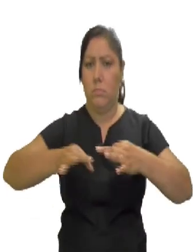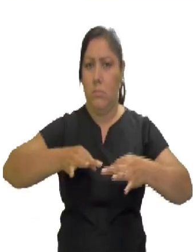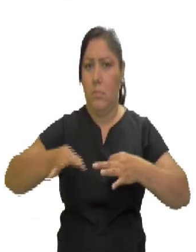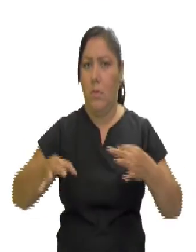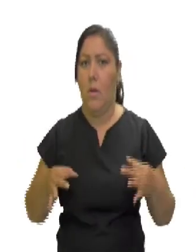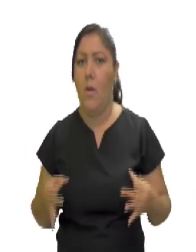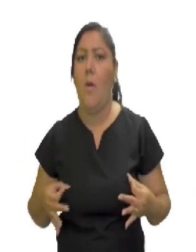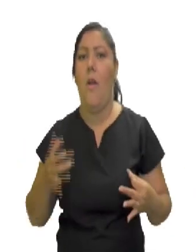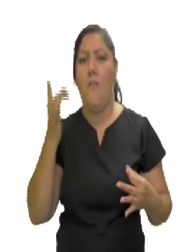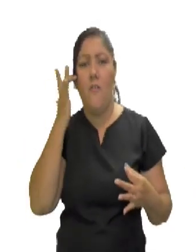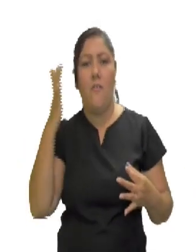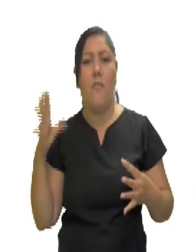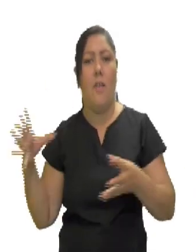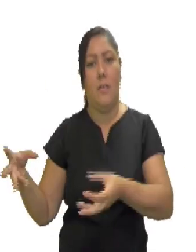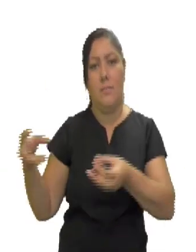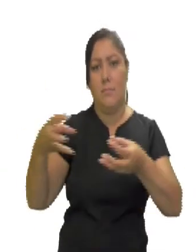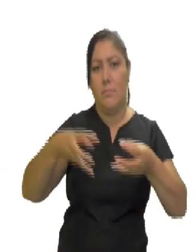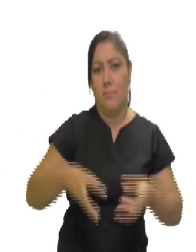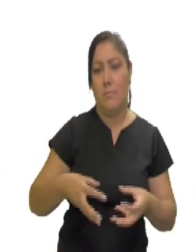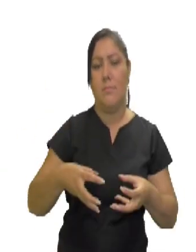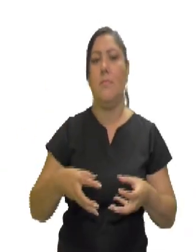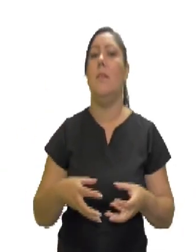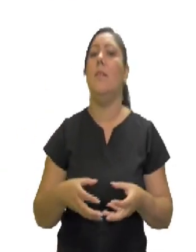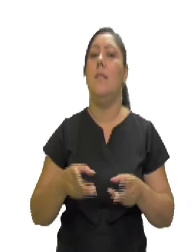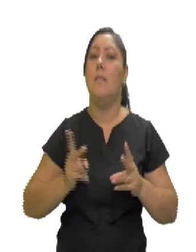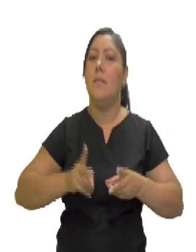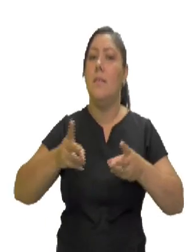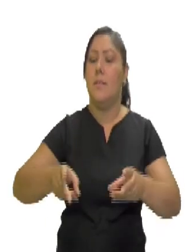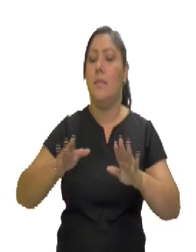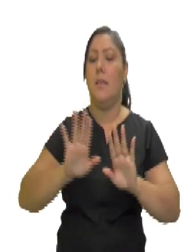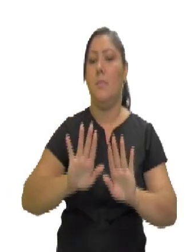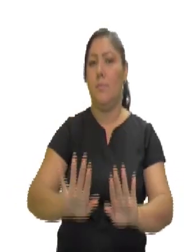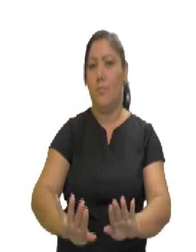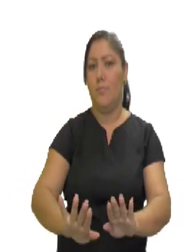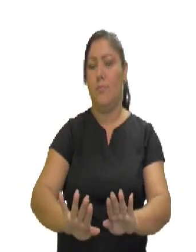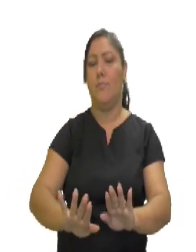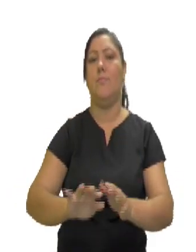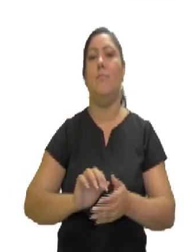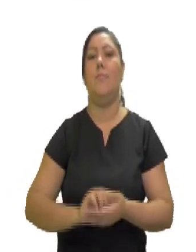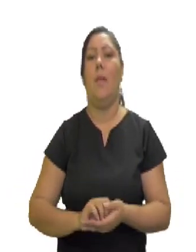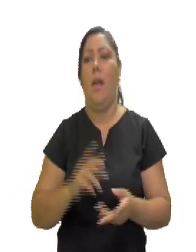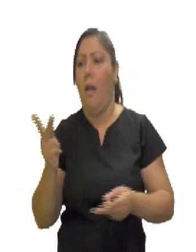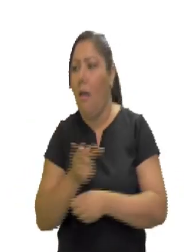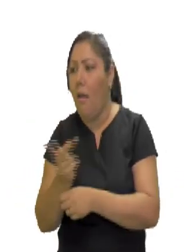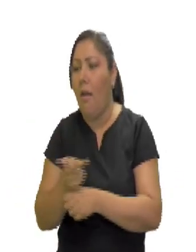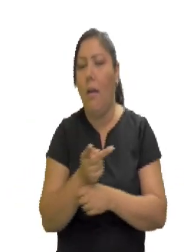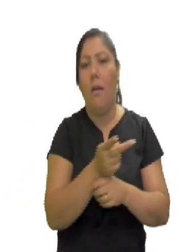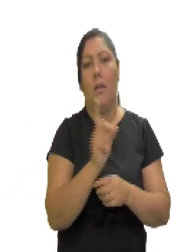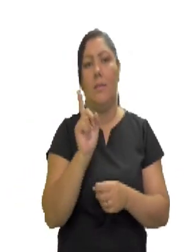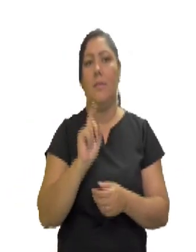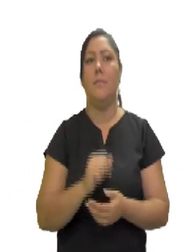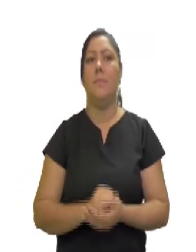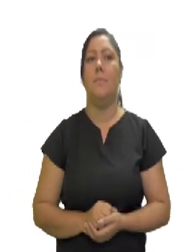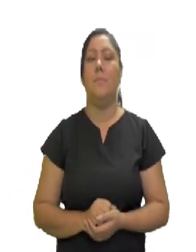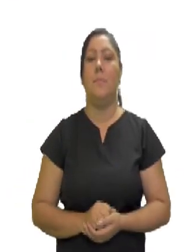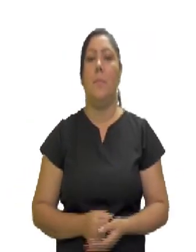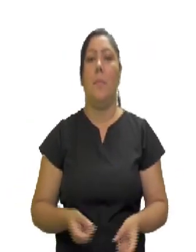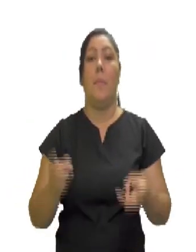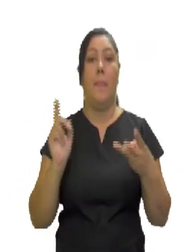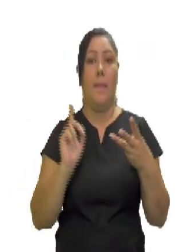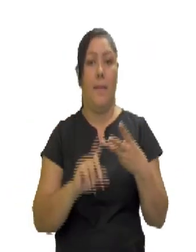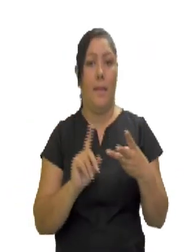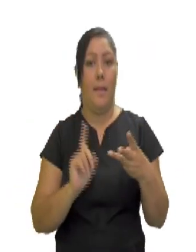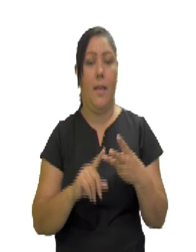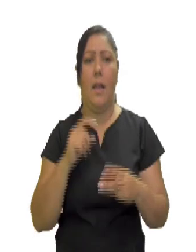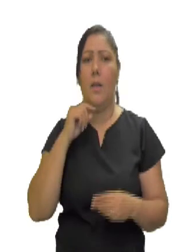e de fácil acesso. Toda vez que você for estudar, você já sabe onde está. Você não precisa de ficar procurando muito tempo.